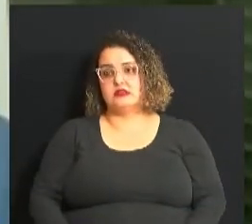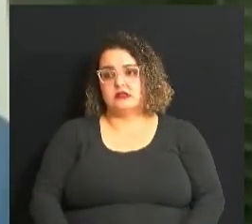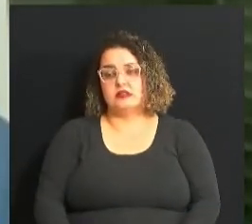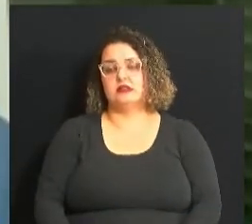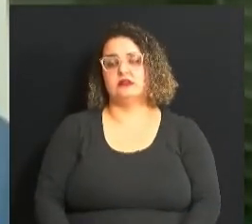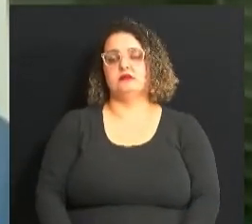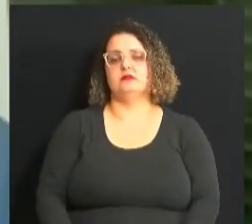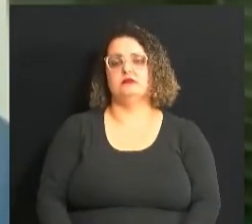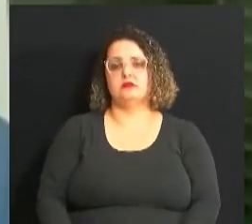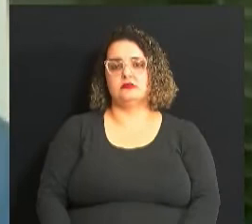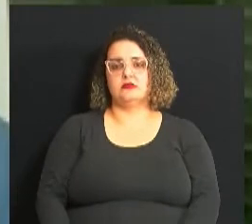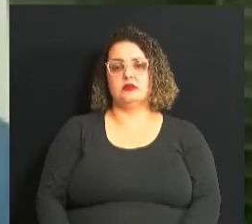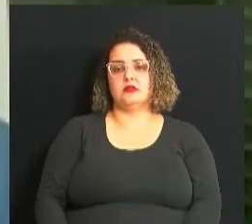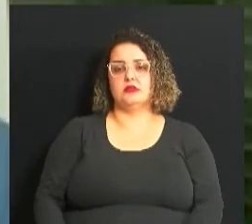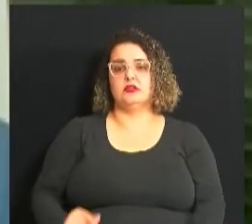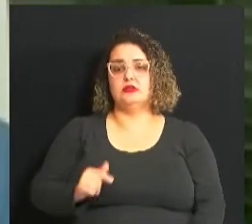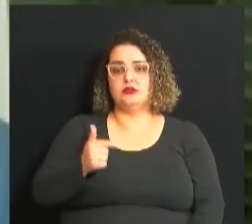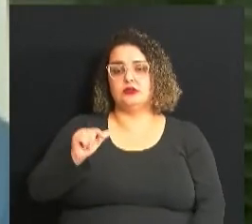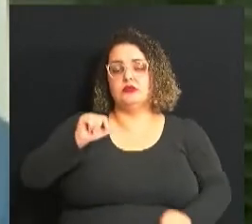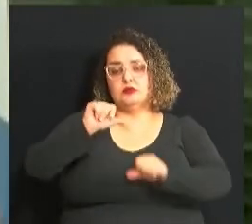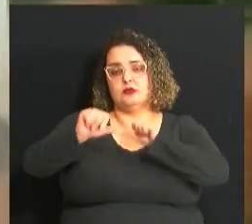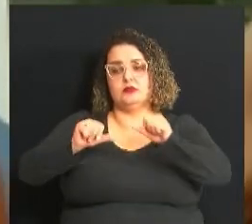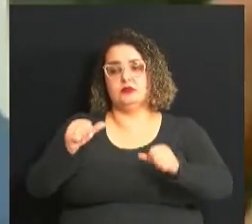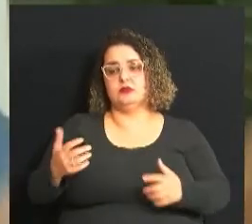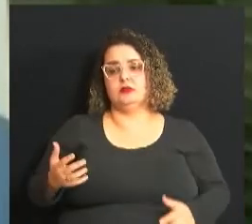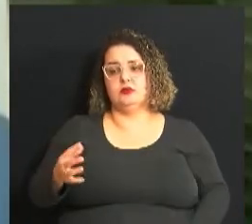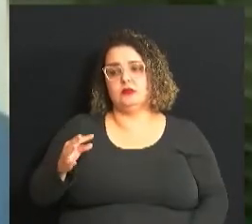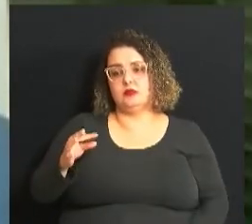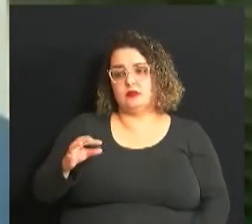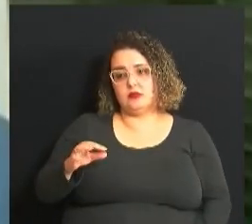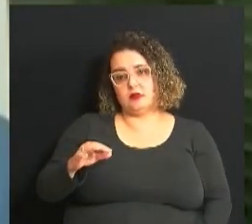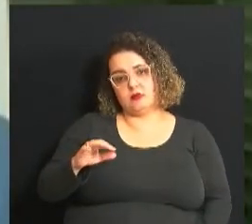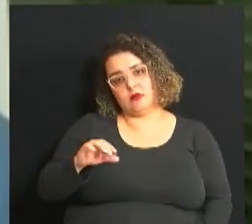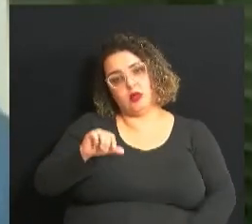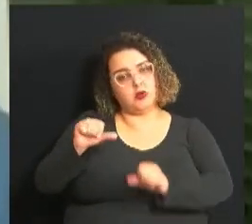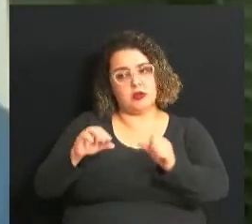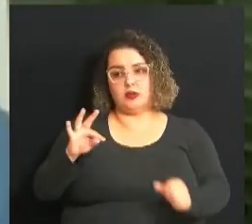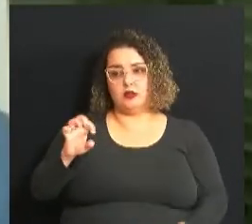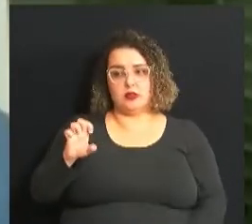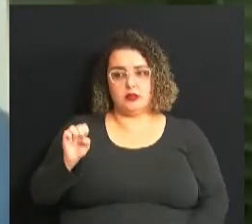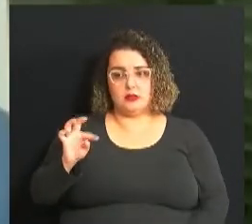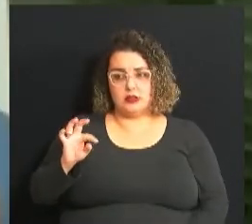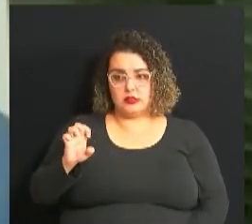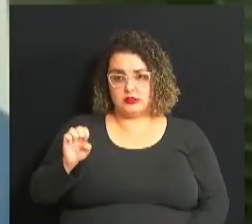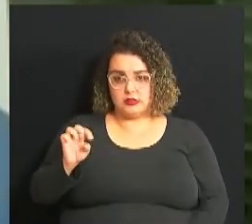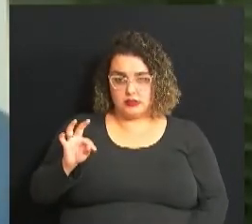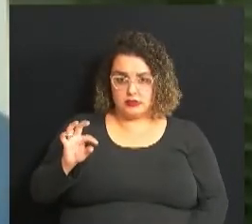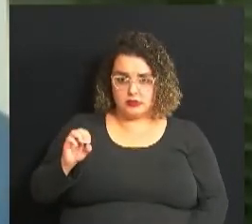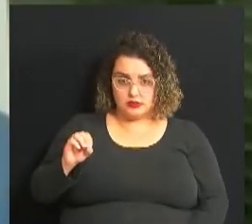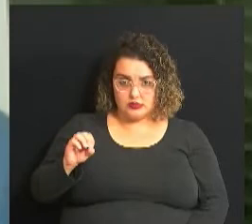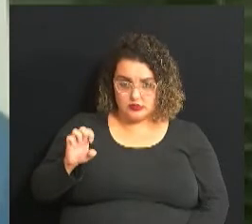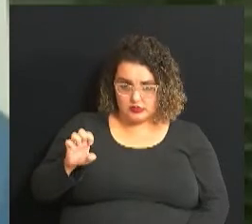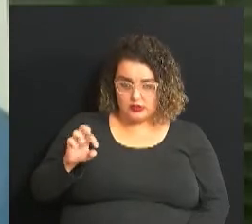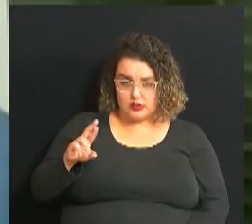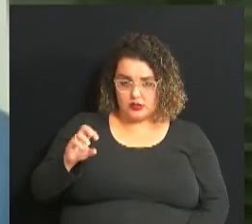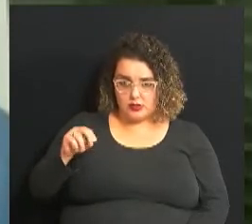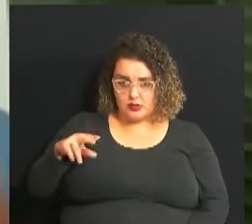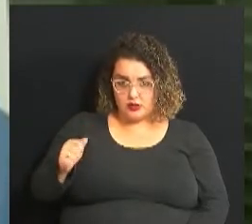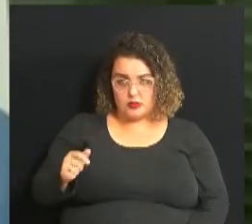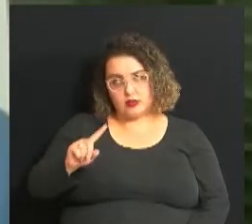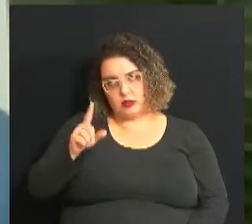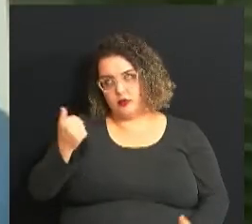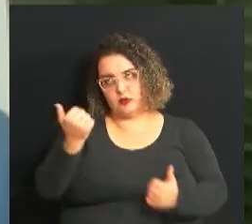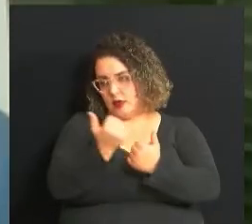uma alteração tão importante da testosterona. Bom, aí a questão não é repor. E também existem os homens que